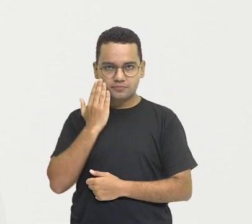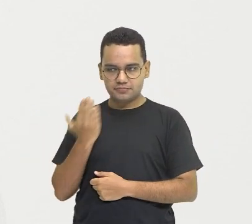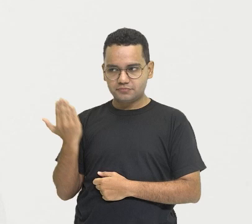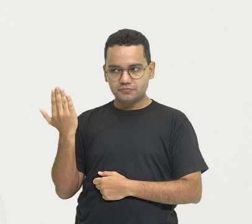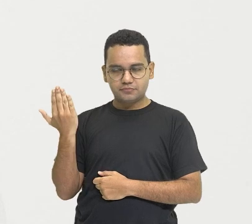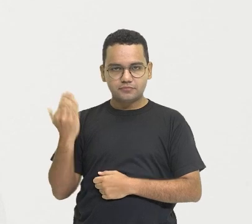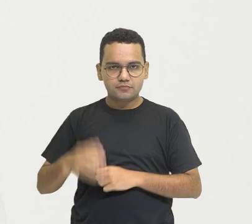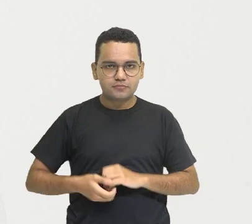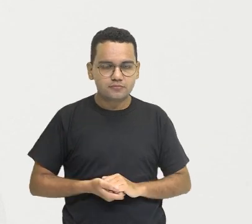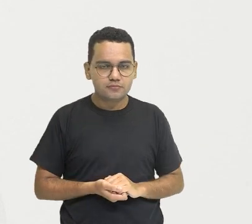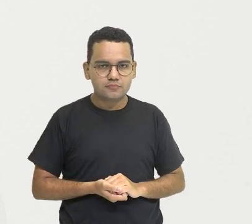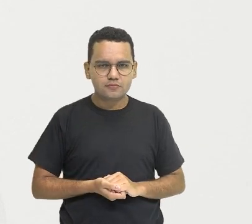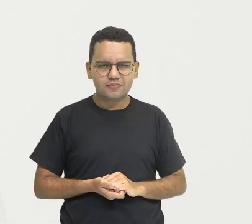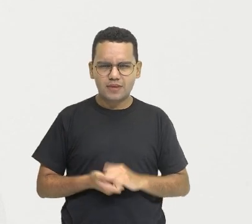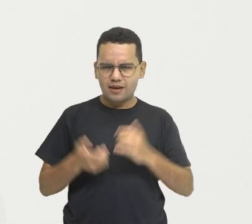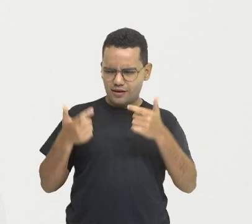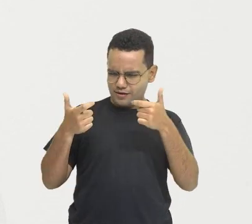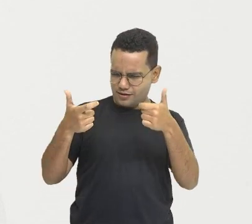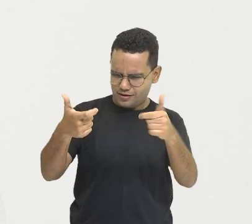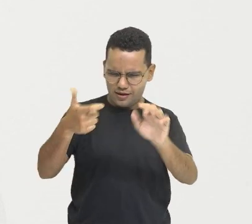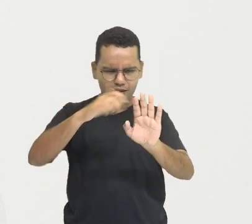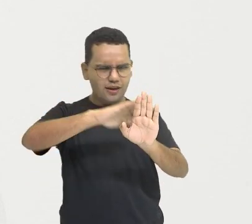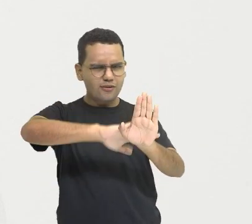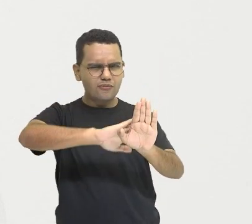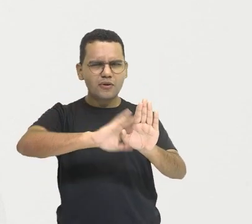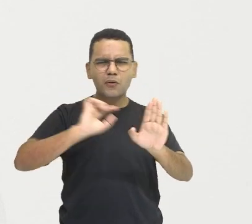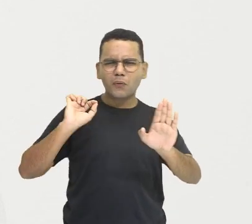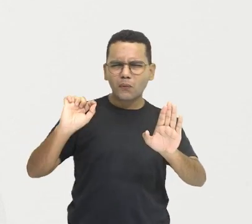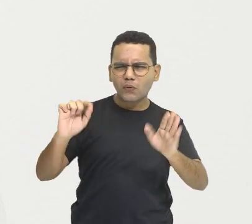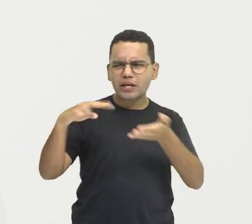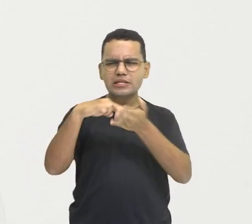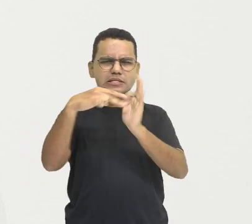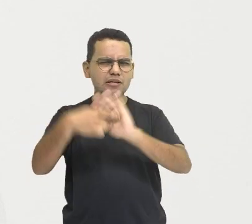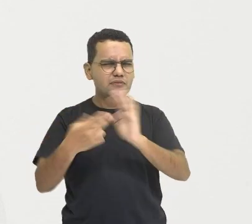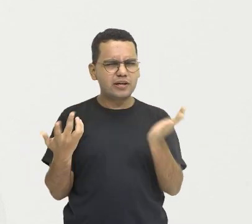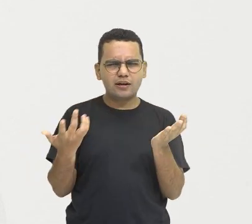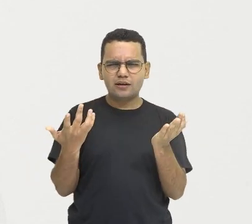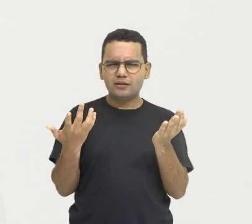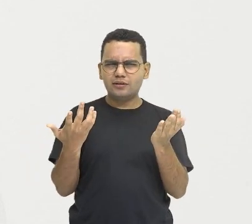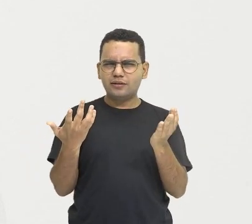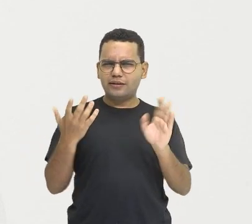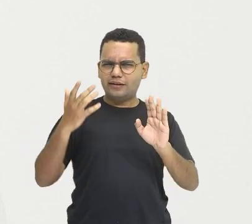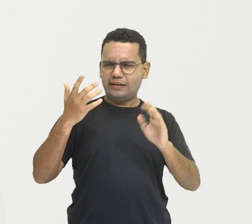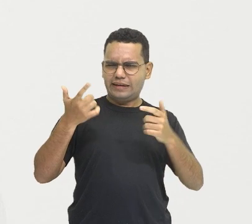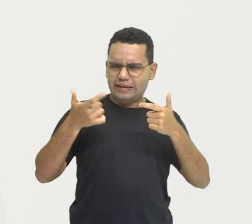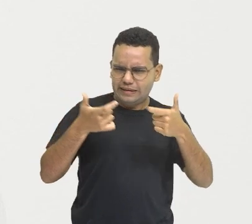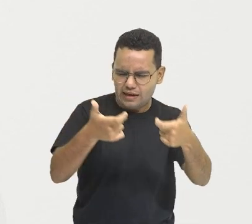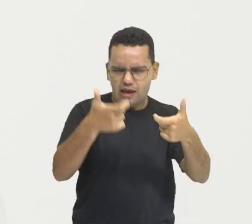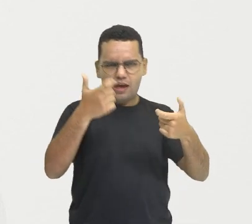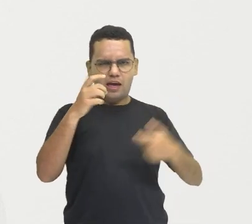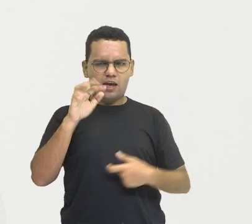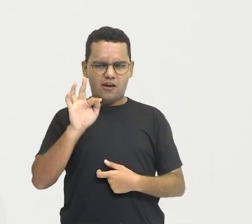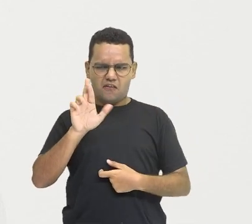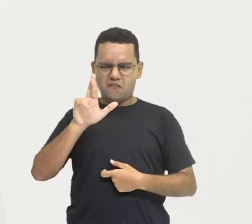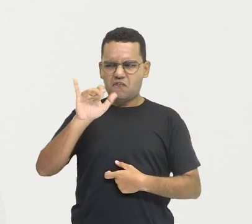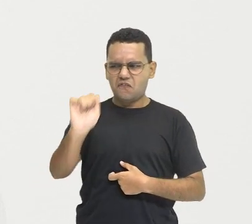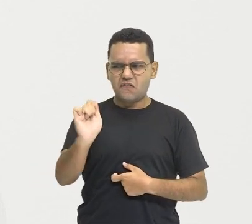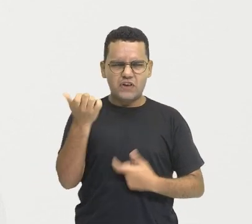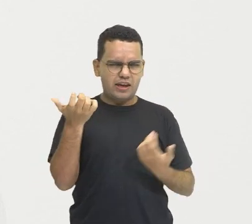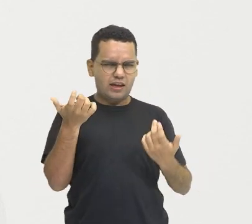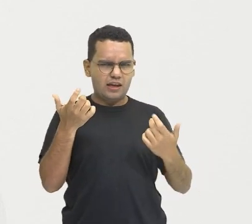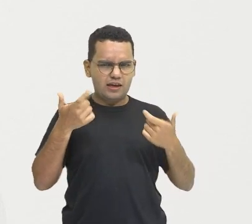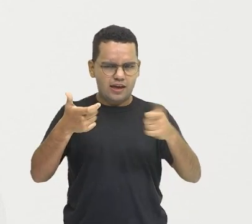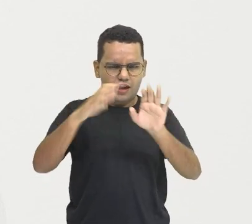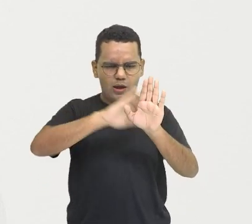Mas, professor, Guerra Fria, por que esse nome? Parece não combinar, né, turma? Guerra e a palavra fria parecem não